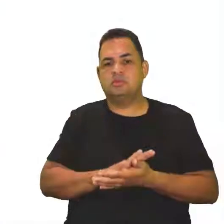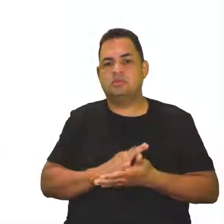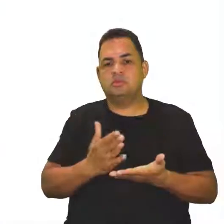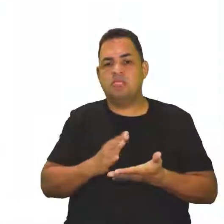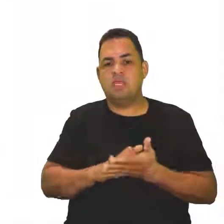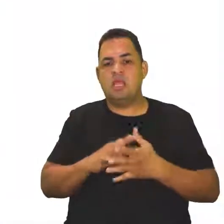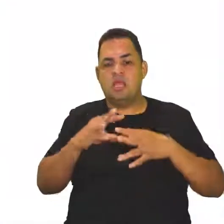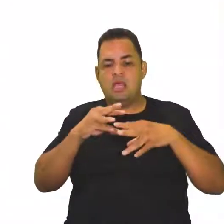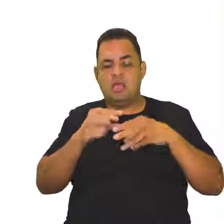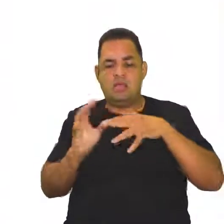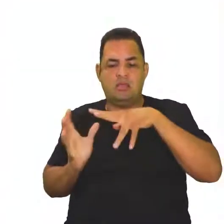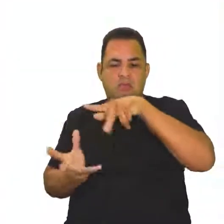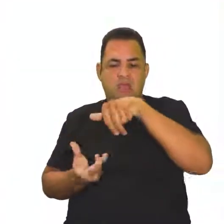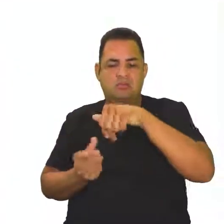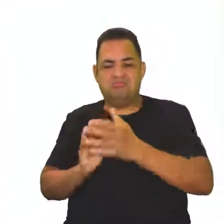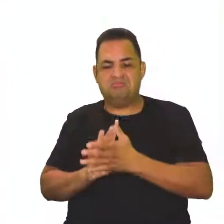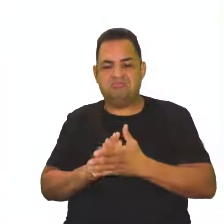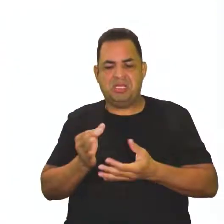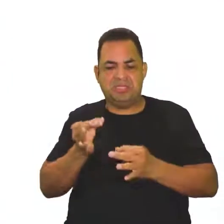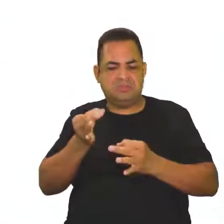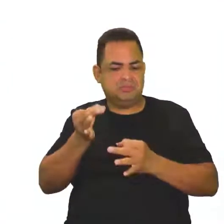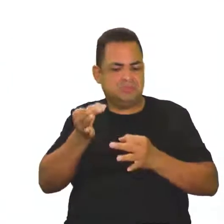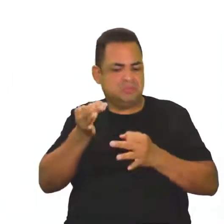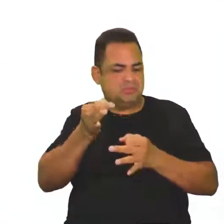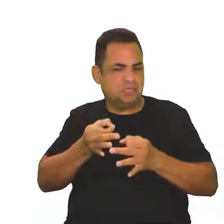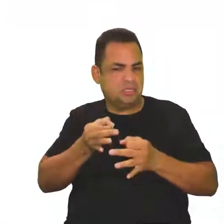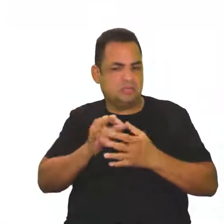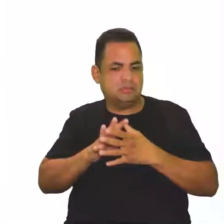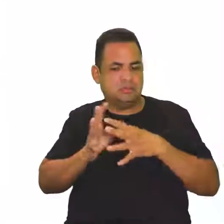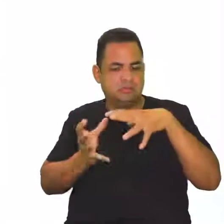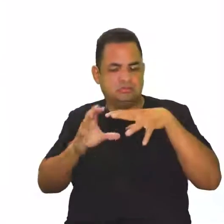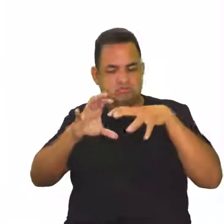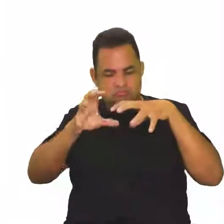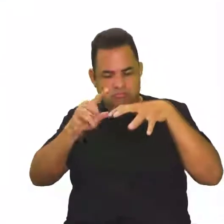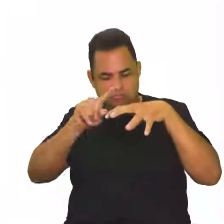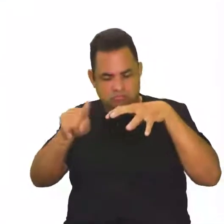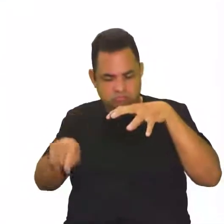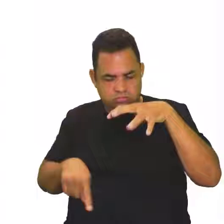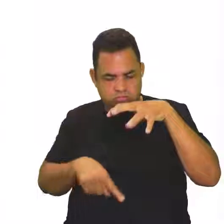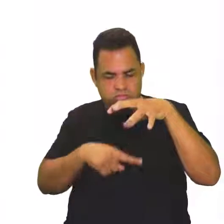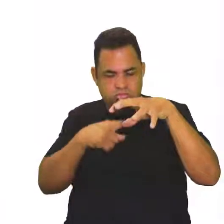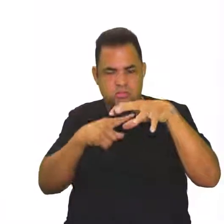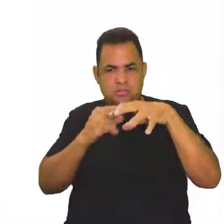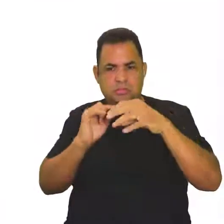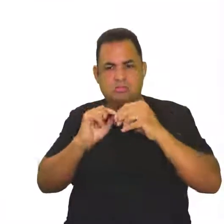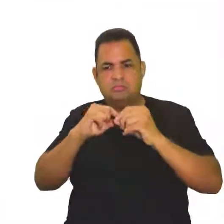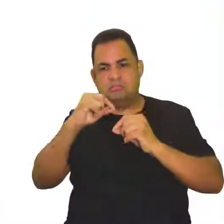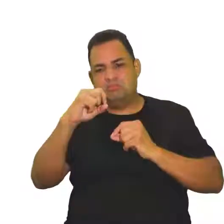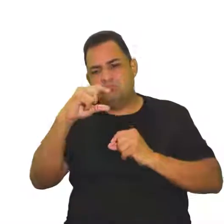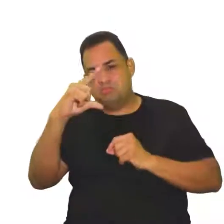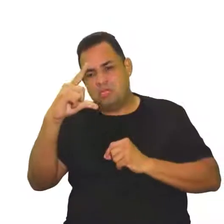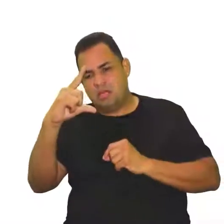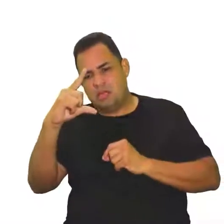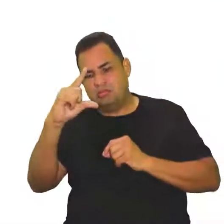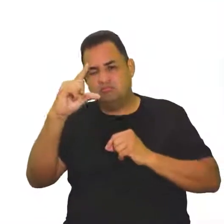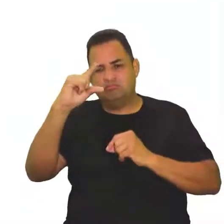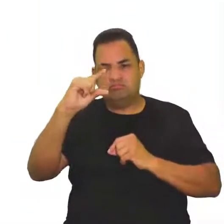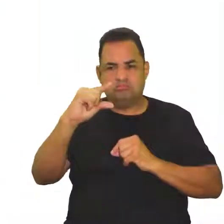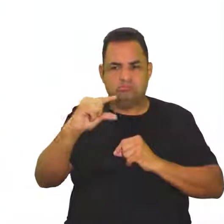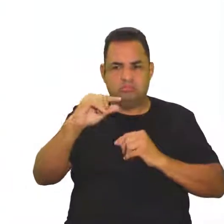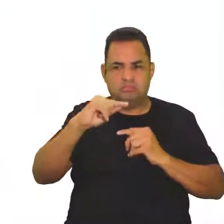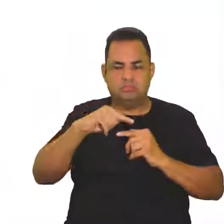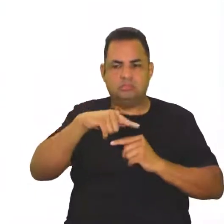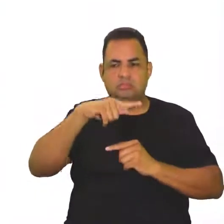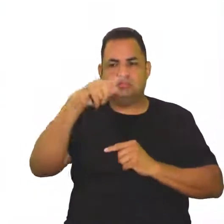Terra não é certinha, né? Ela é oval, ela tem os pontos mais altos, tem os pontos mais baixos, tem